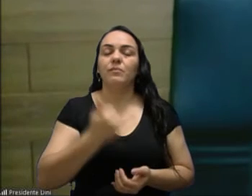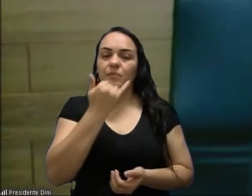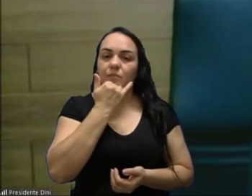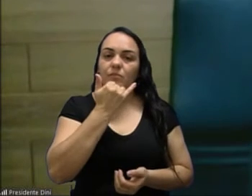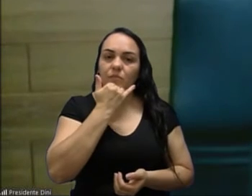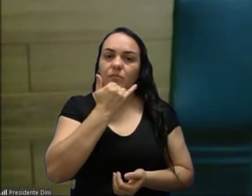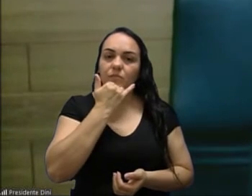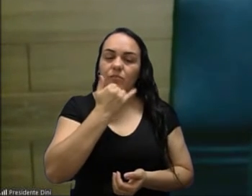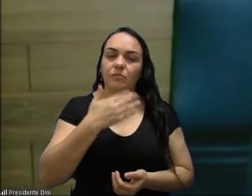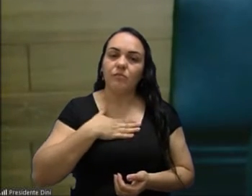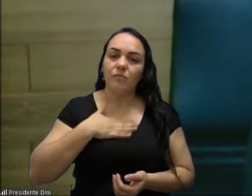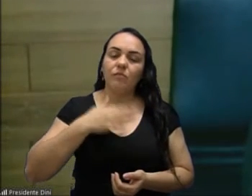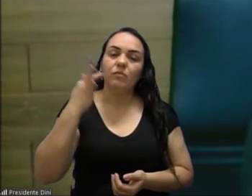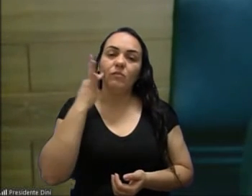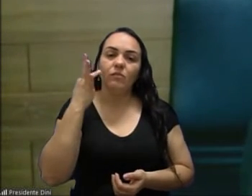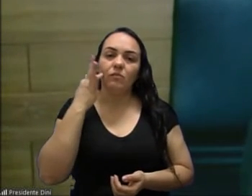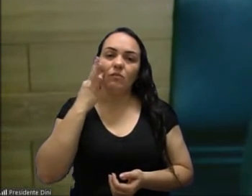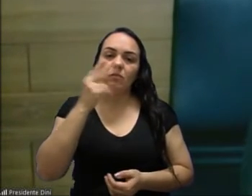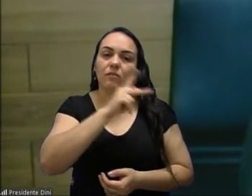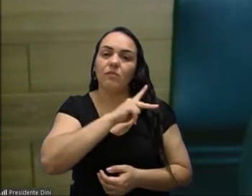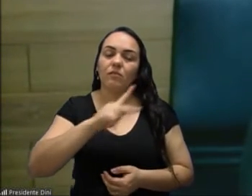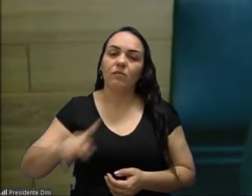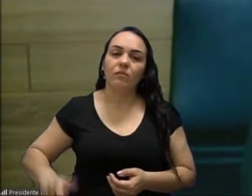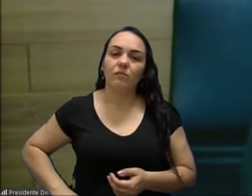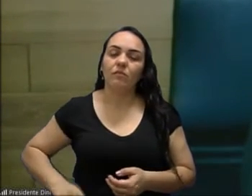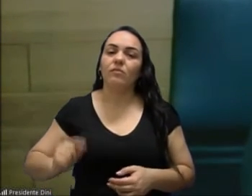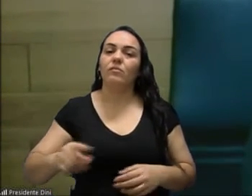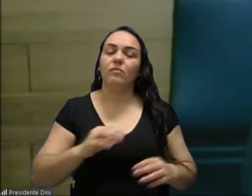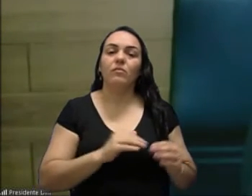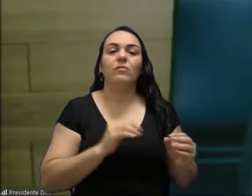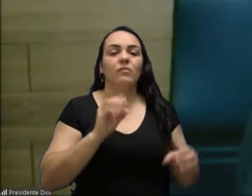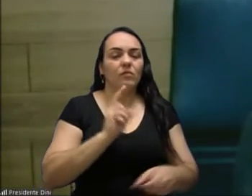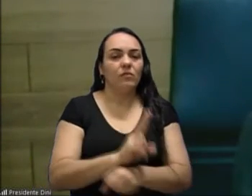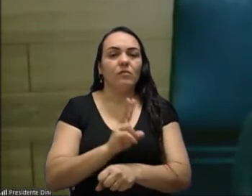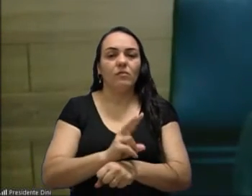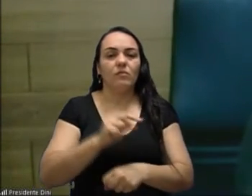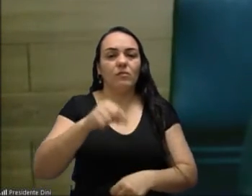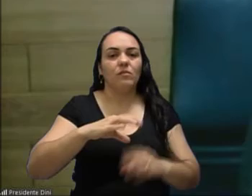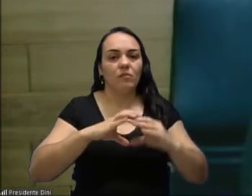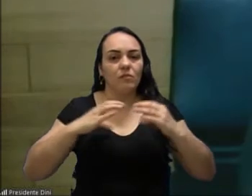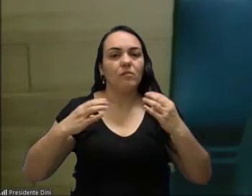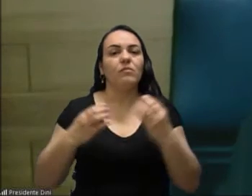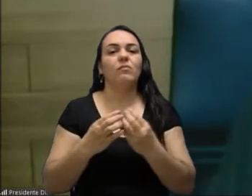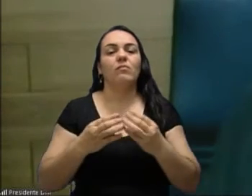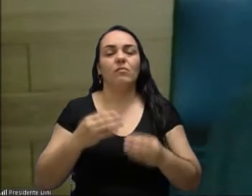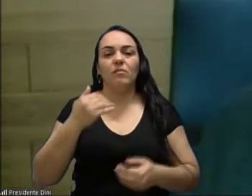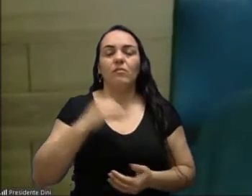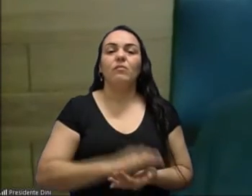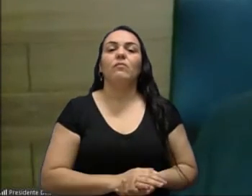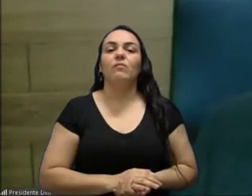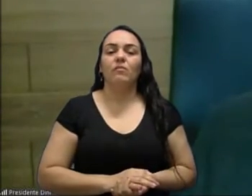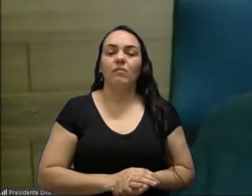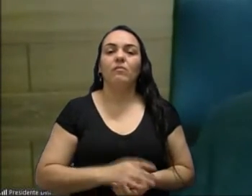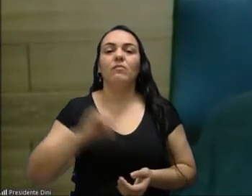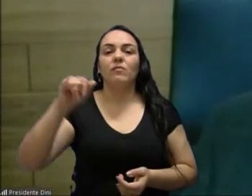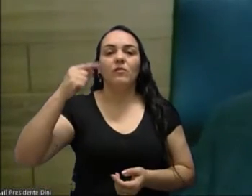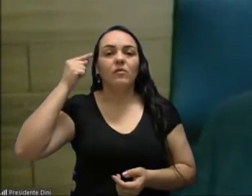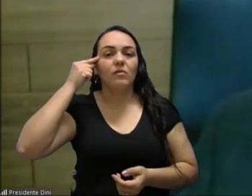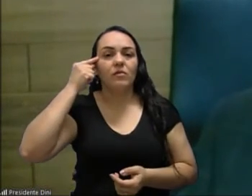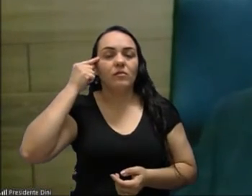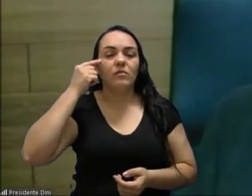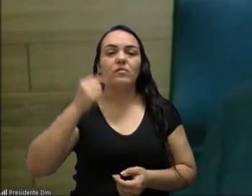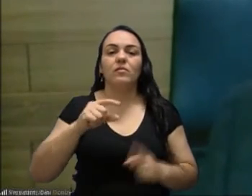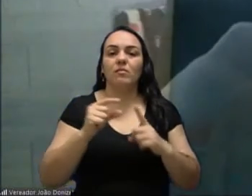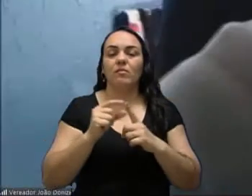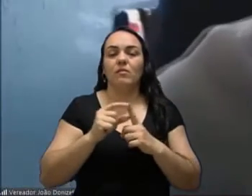desculpas enquanto presidente temos apenas que comandar a casa então aceite minhas desculpas vereador João Donizete tem